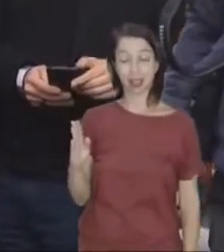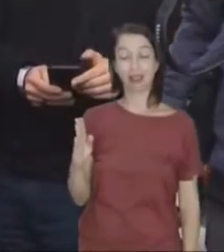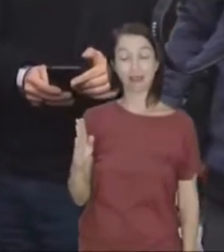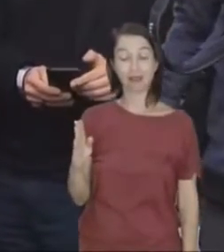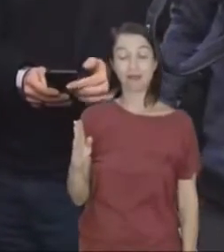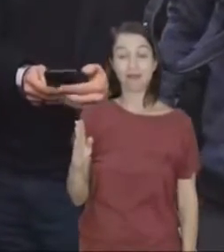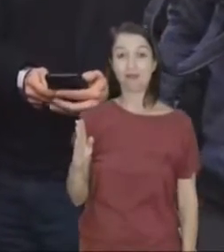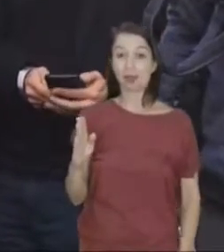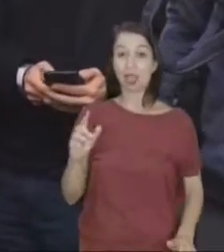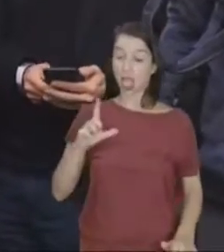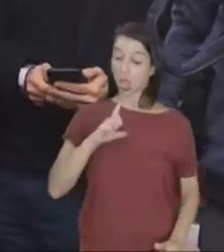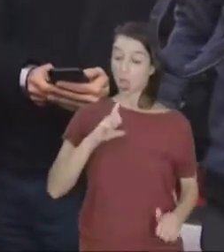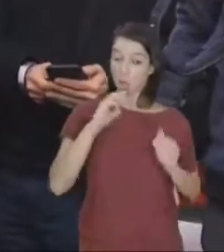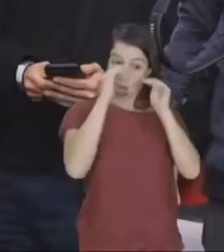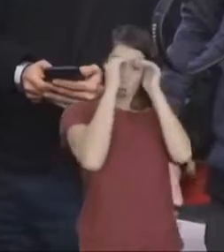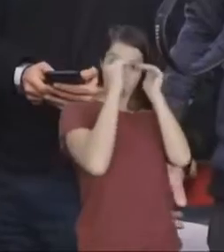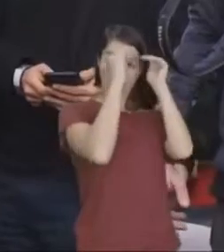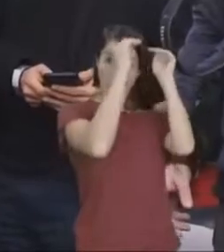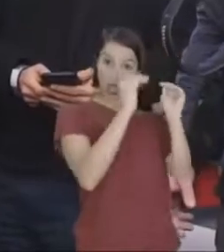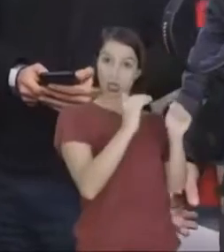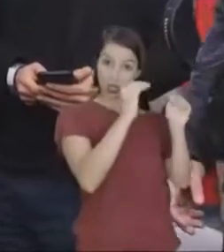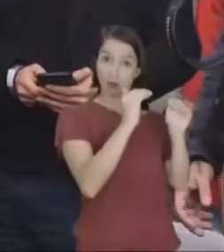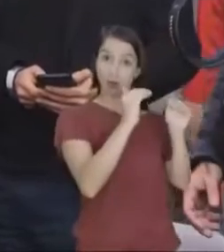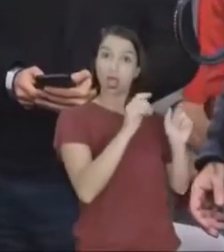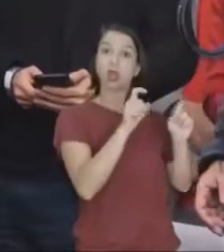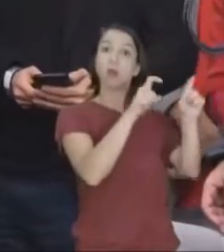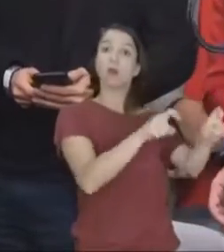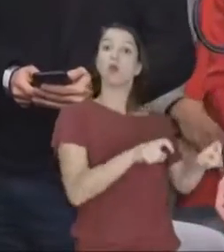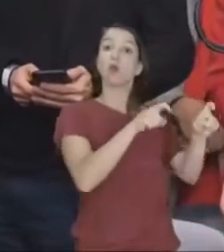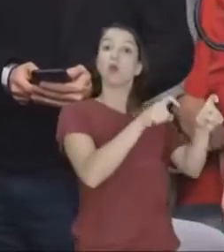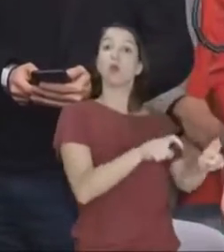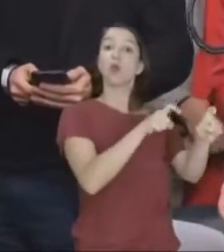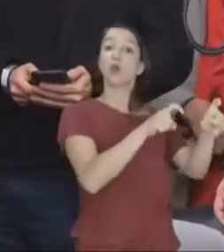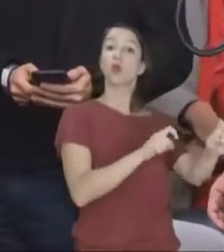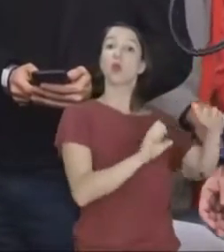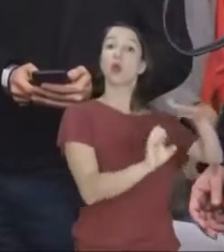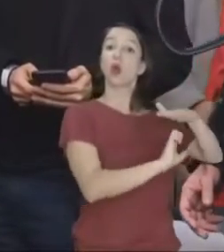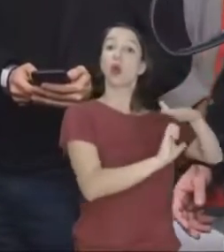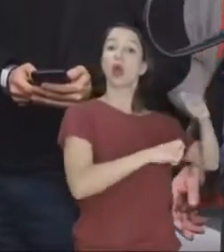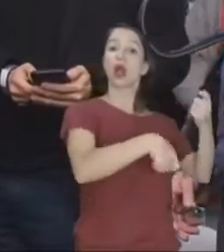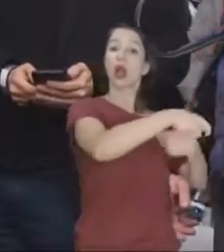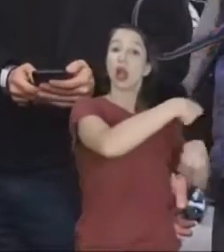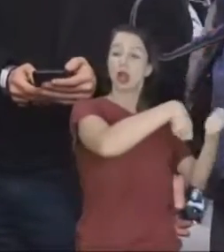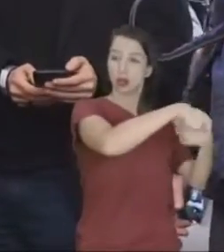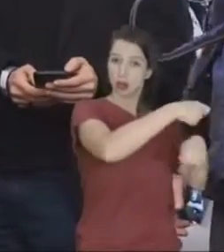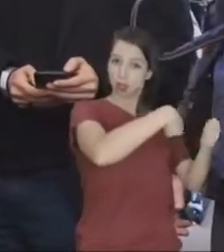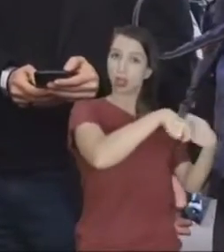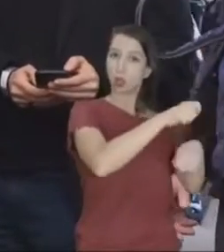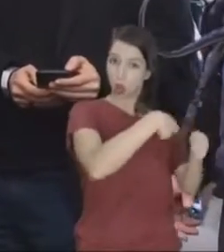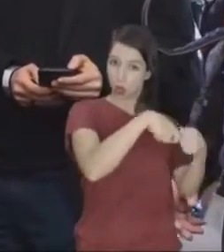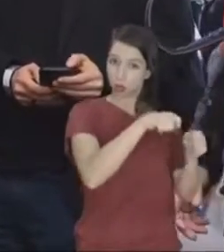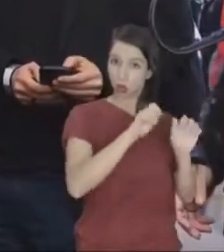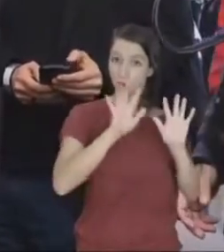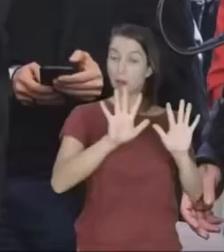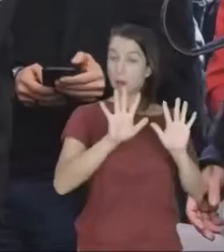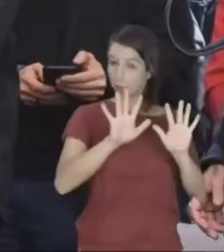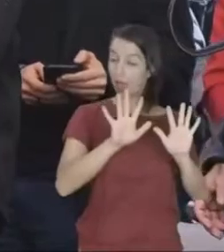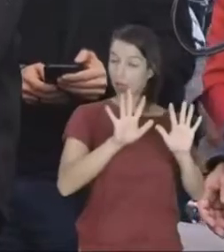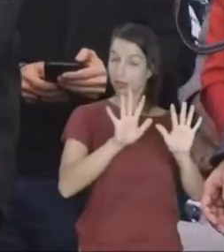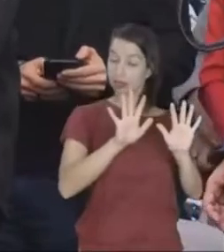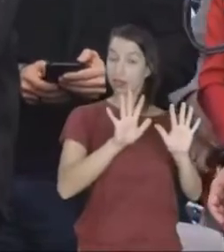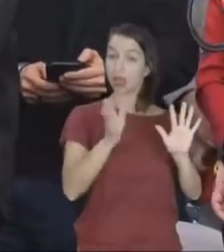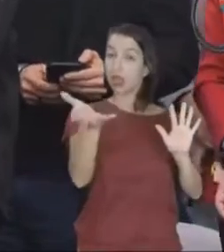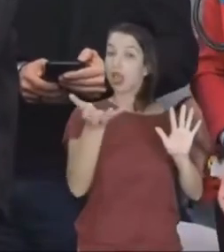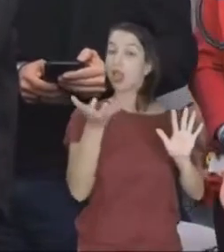Eu tenho um profundo respeito pelo que eles produzem por esse país. Mas eu quero dizer, eu tenho um profundo respeito